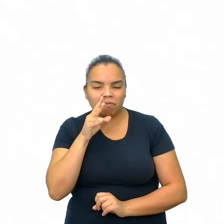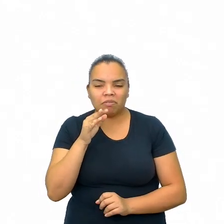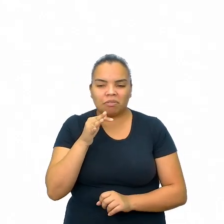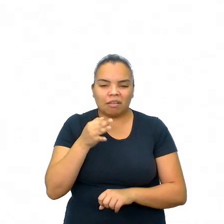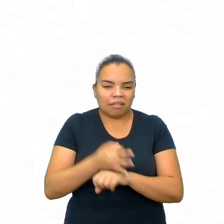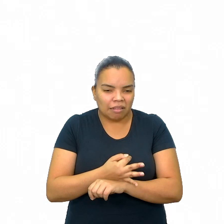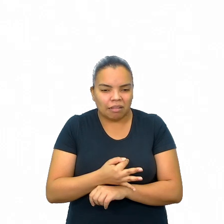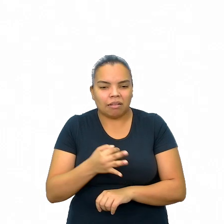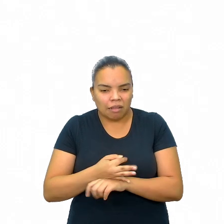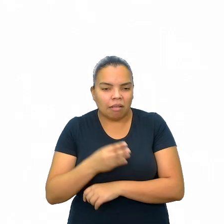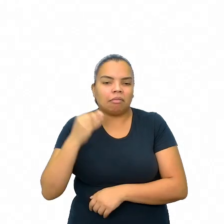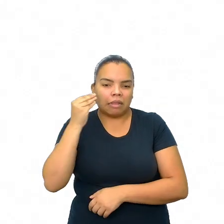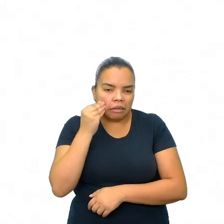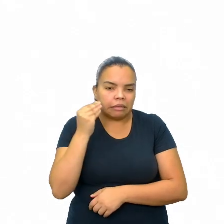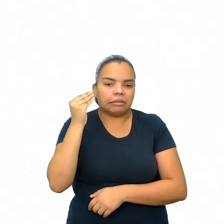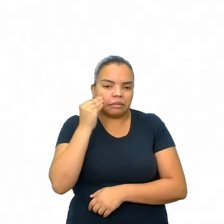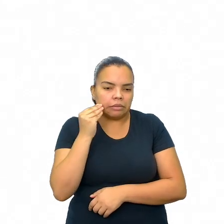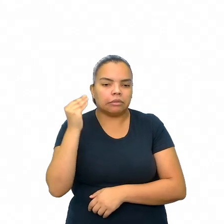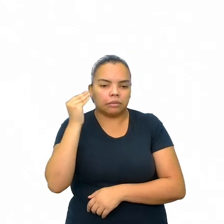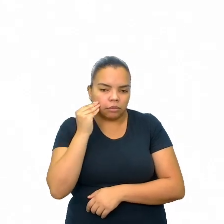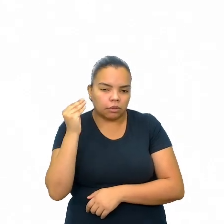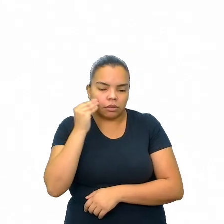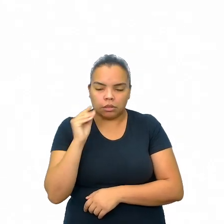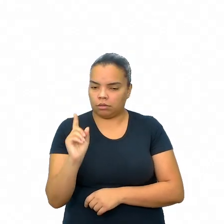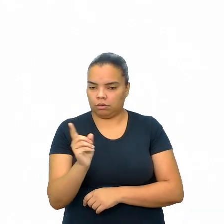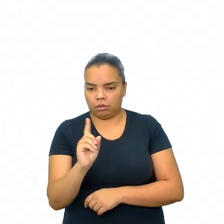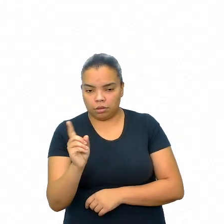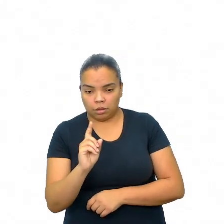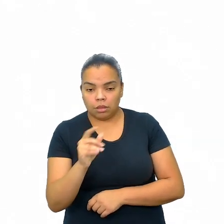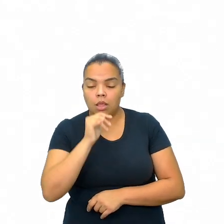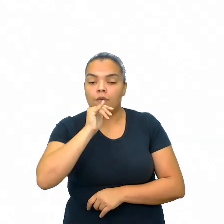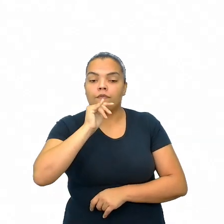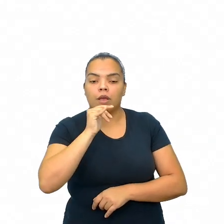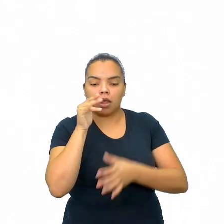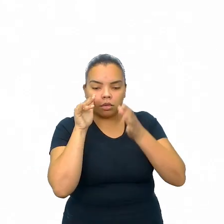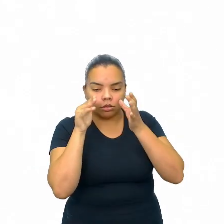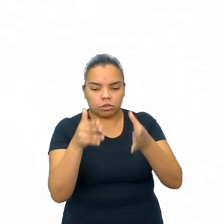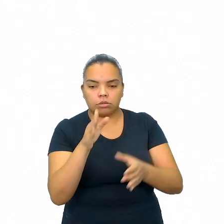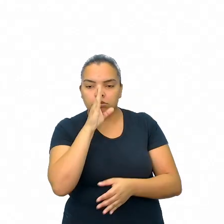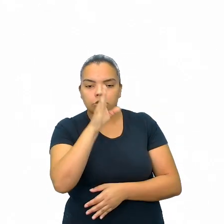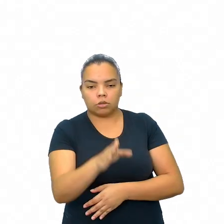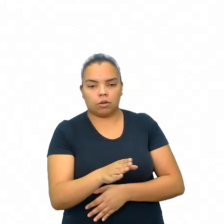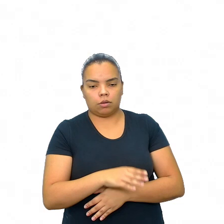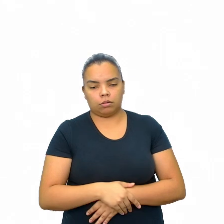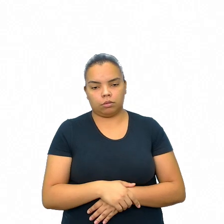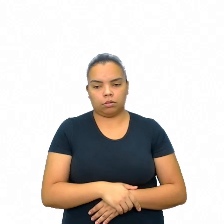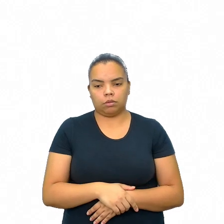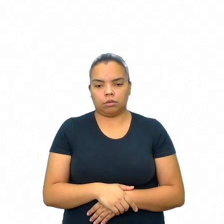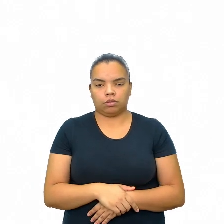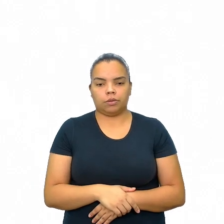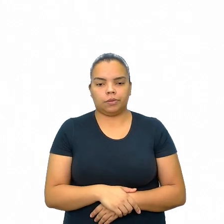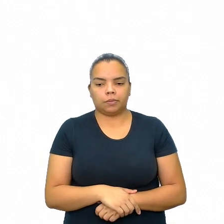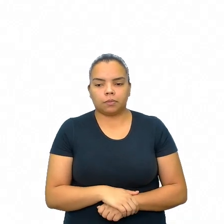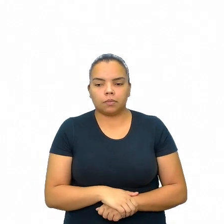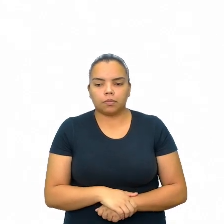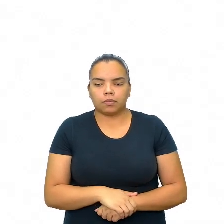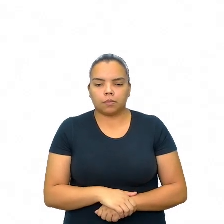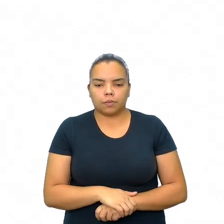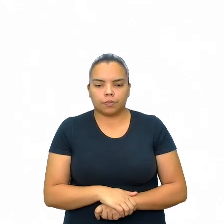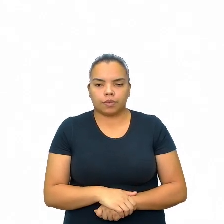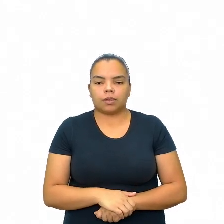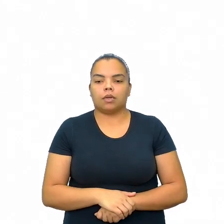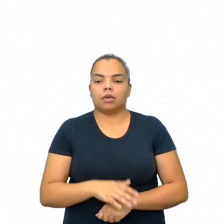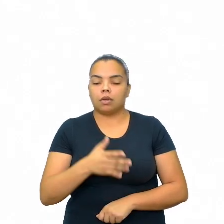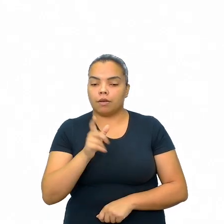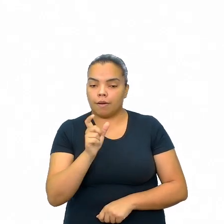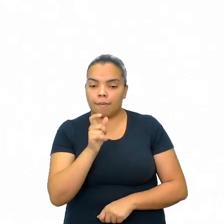que possam evidenciar determinadas sílabas ou partes do número ditado. Isso não é para ser feito. É para ditar